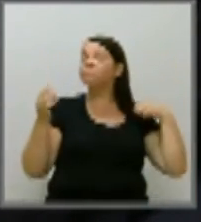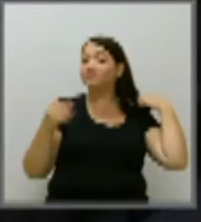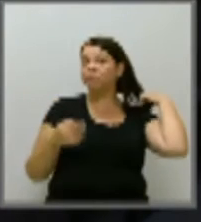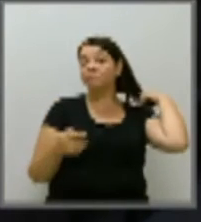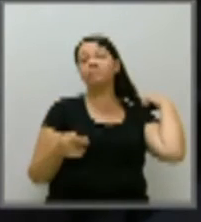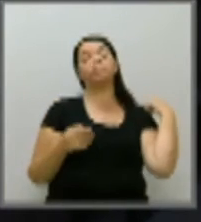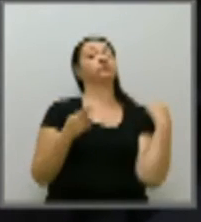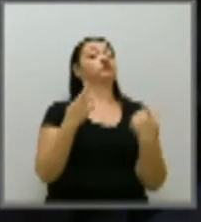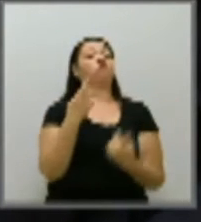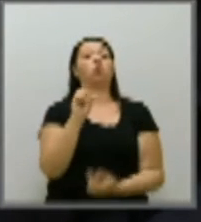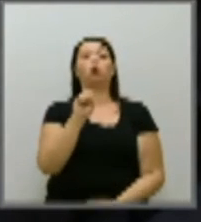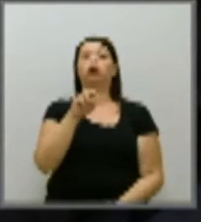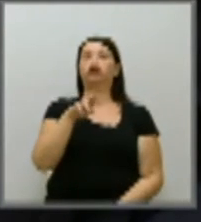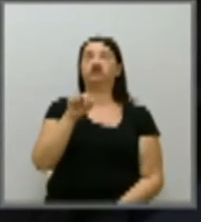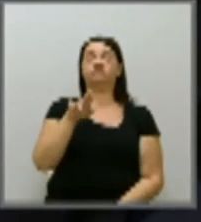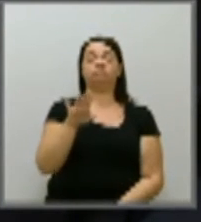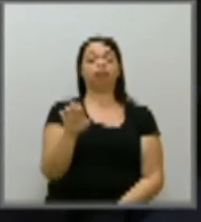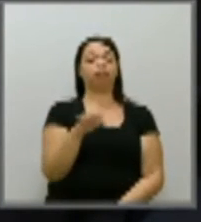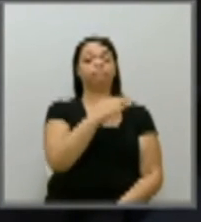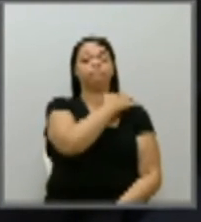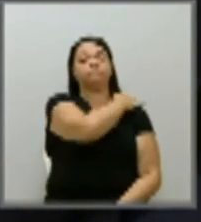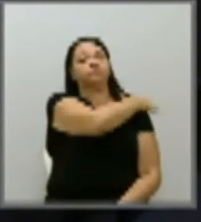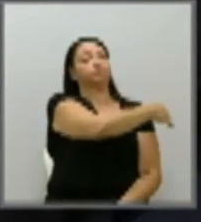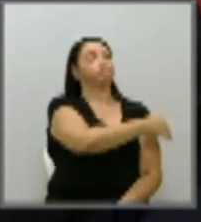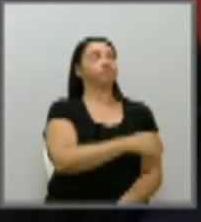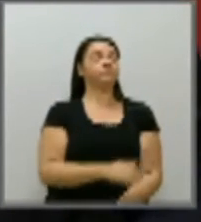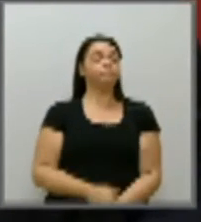questões assim relacionadas